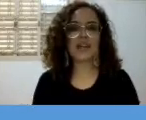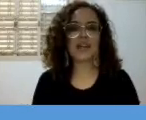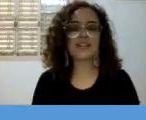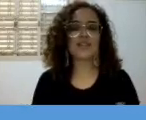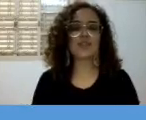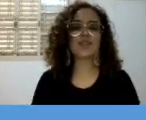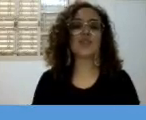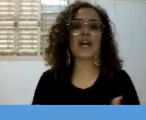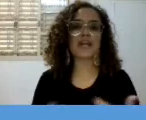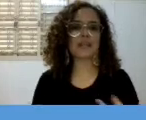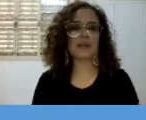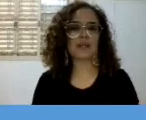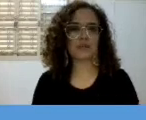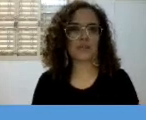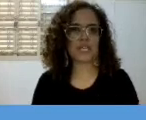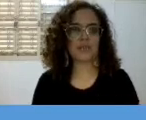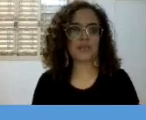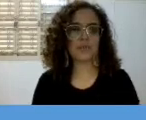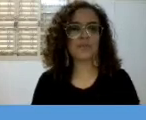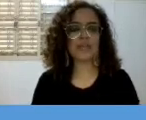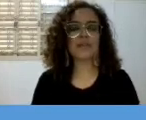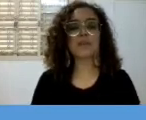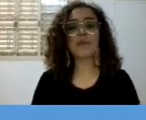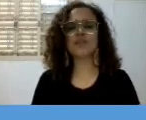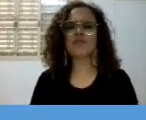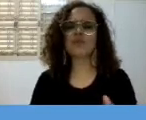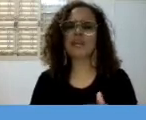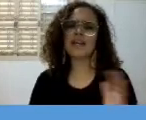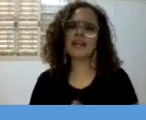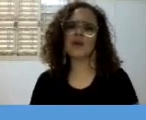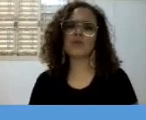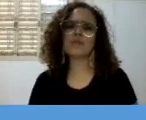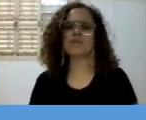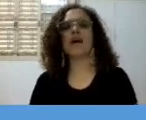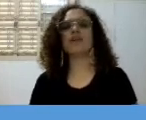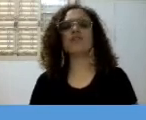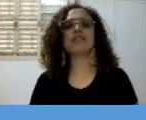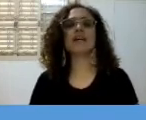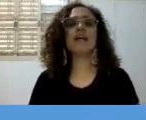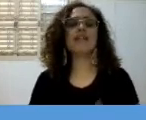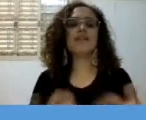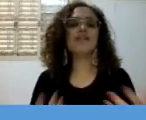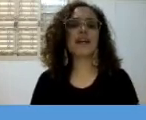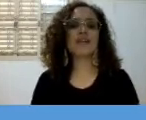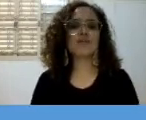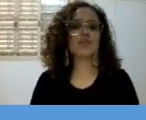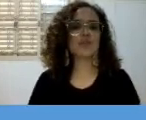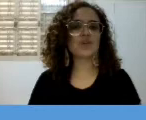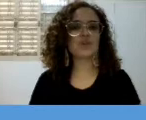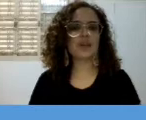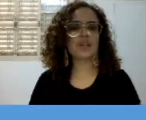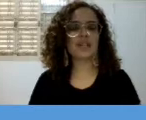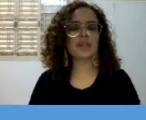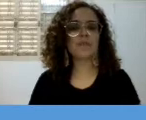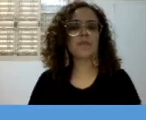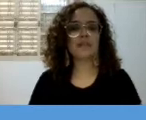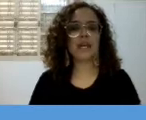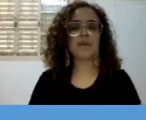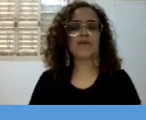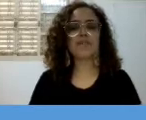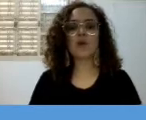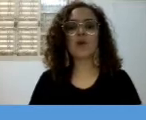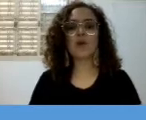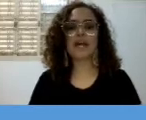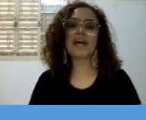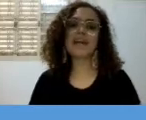já conhece, que a gente já trabalhou no livro, né? Você pode voltar aí algumas páginas, tem várias sugestões de quadrinha,